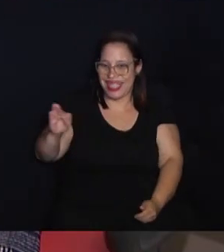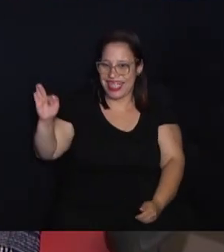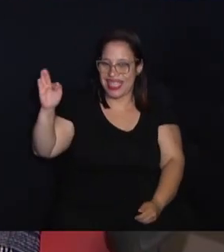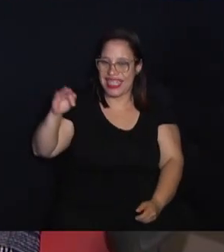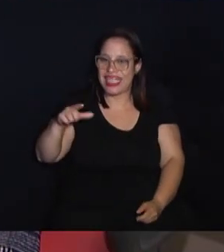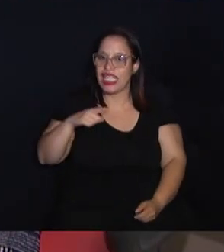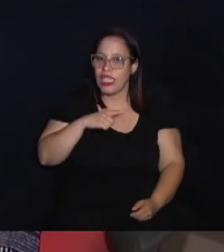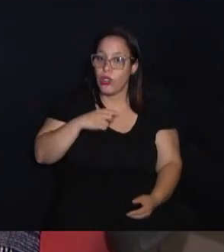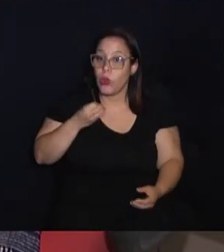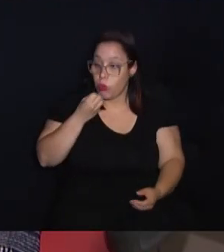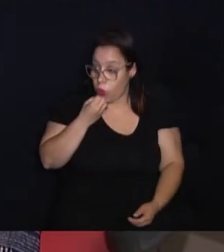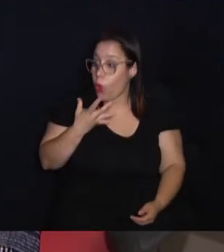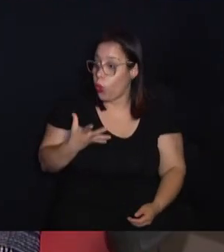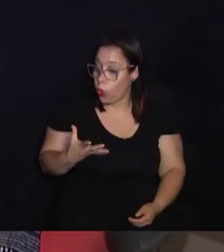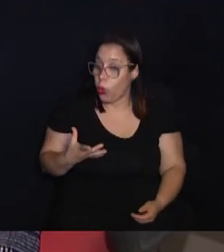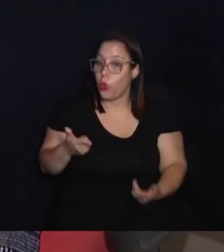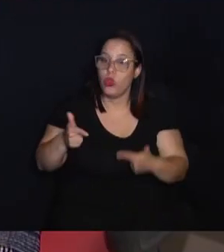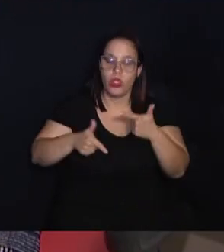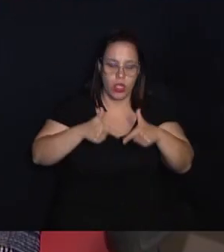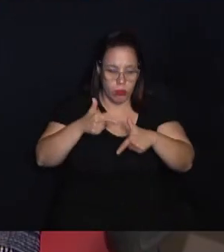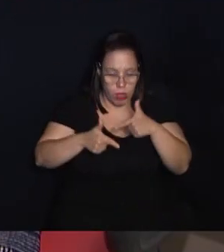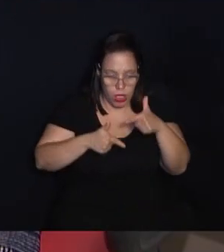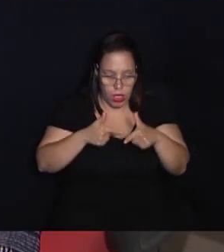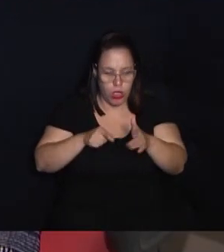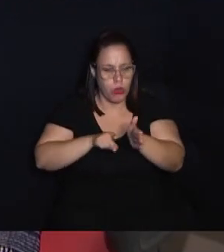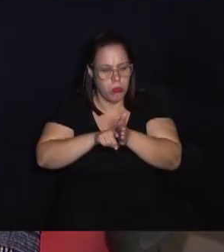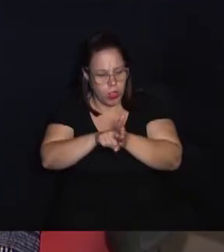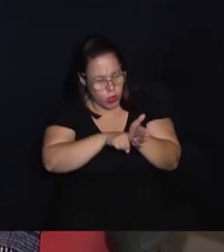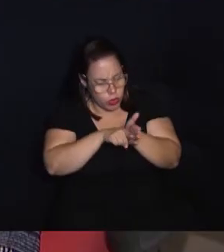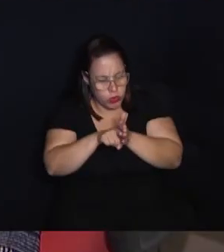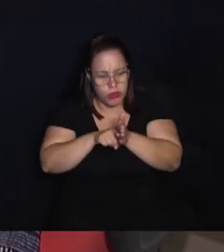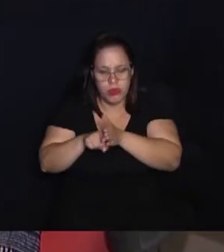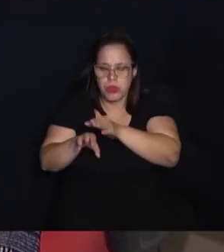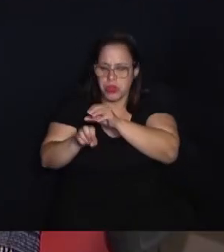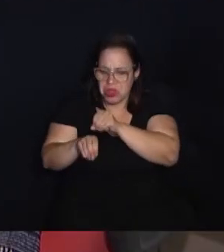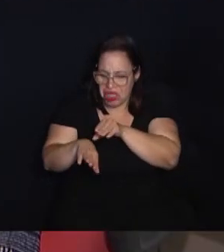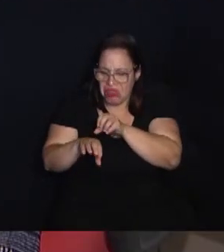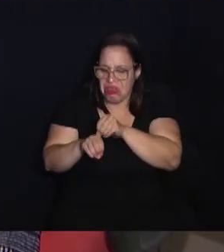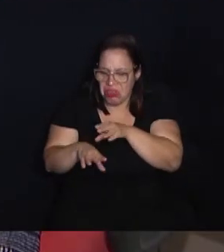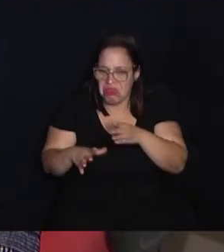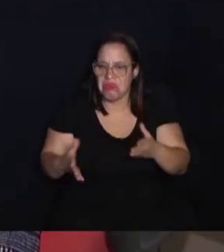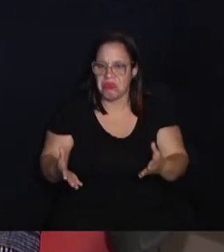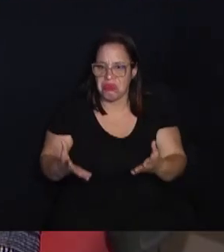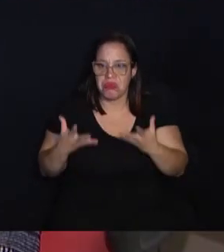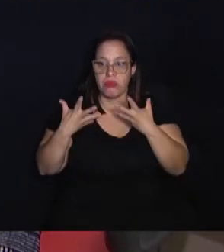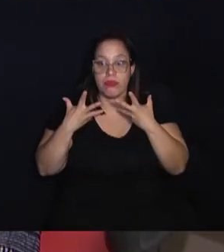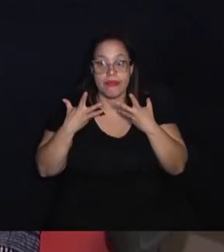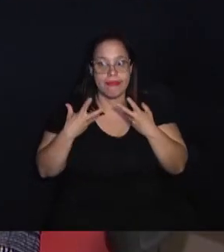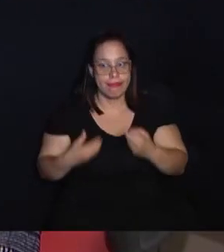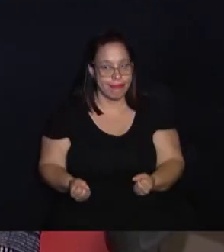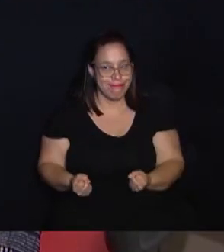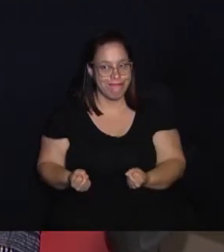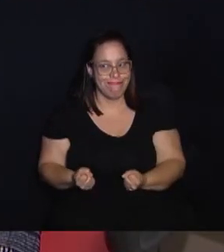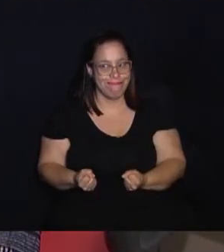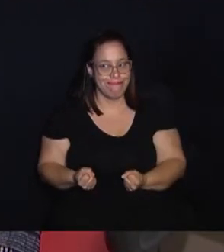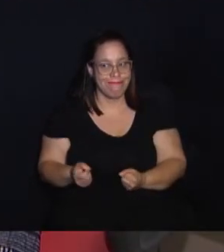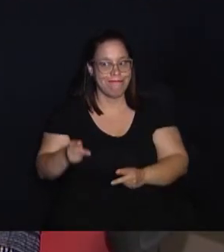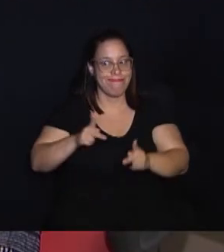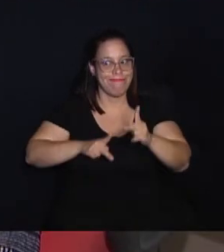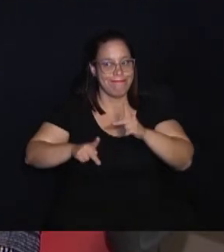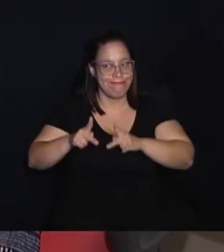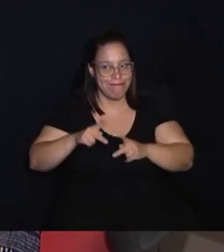condições muito boas de trabalho, de pesquisa, de ensino, que acolhe um público muito grande, não é? A